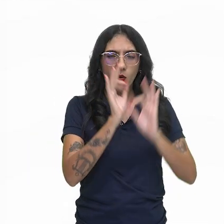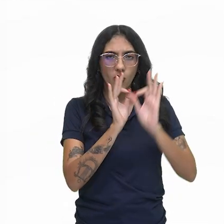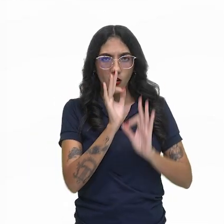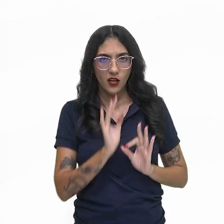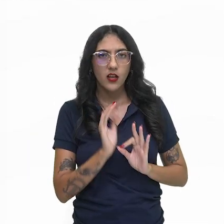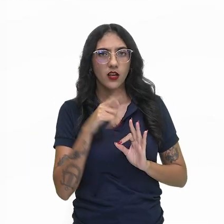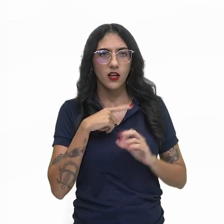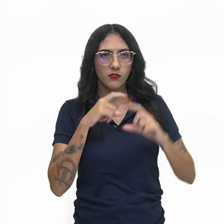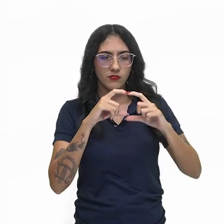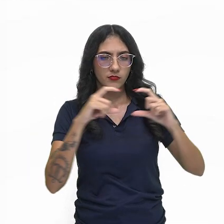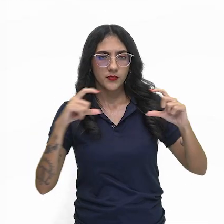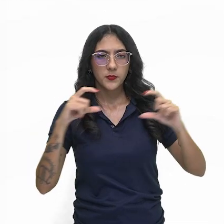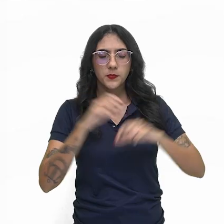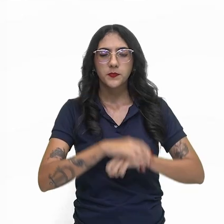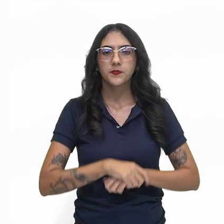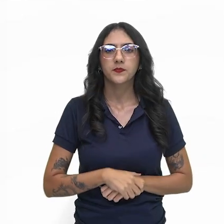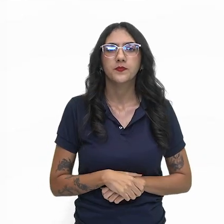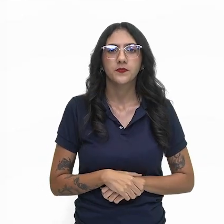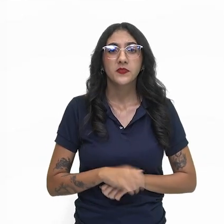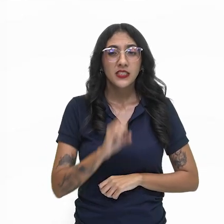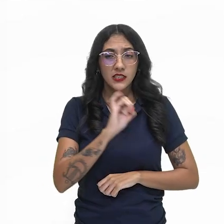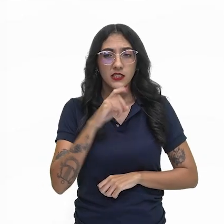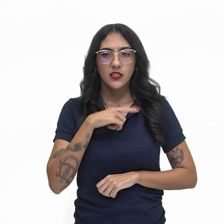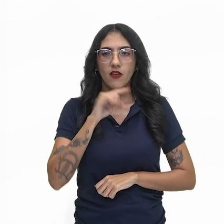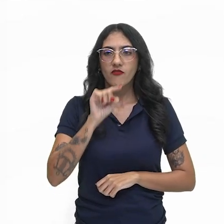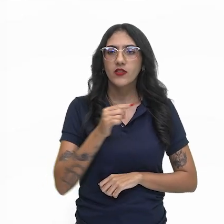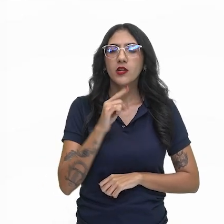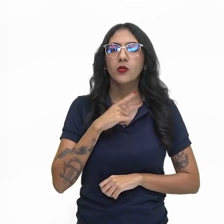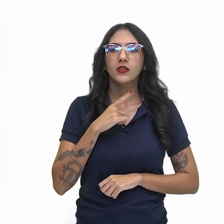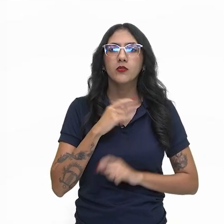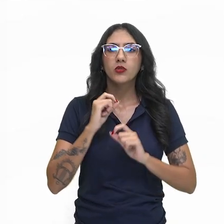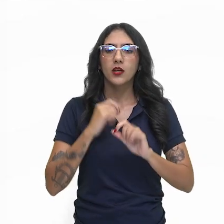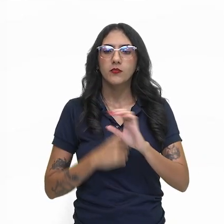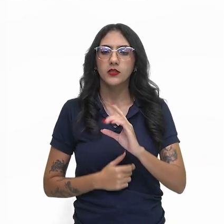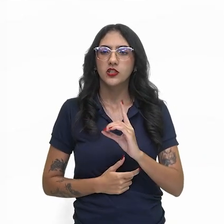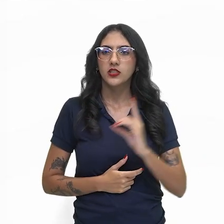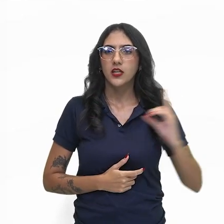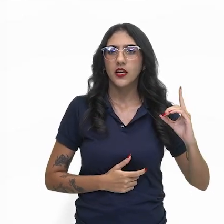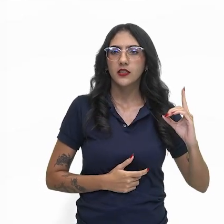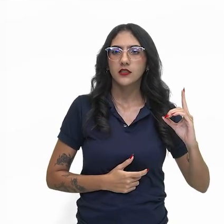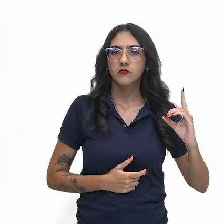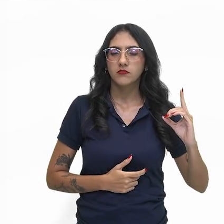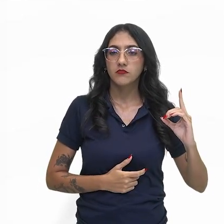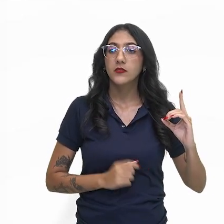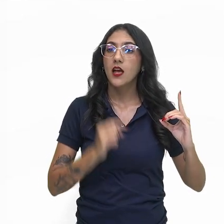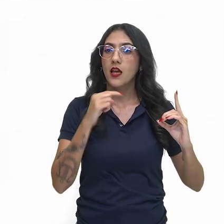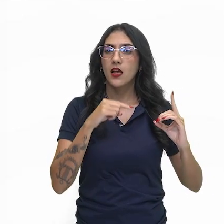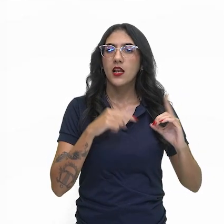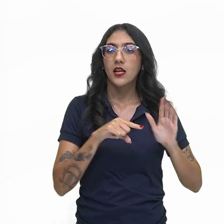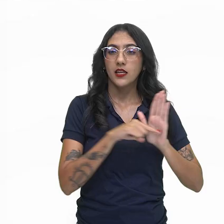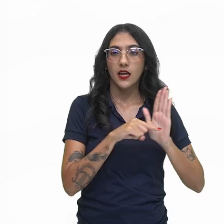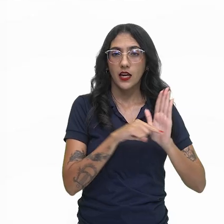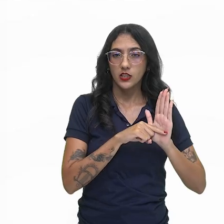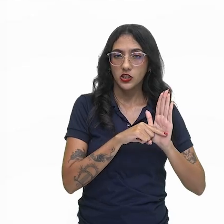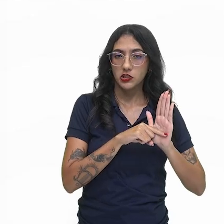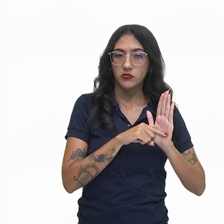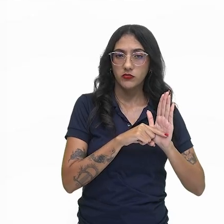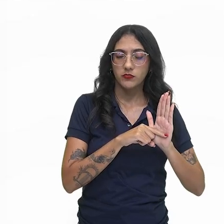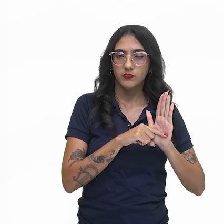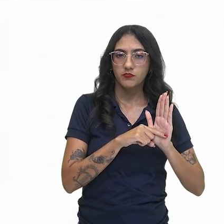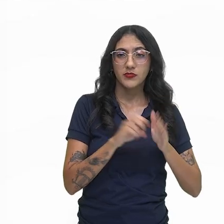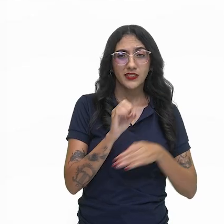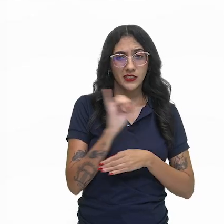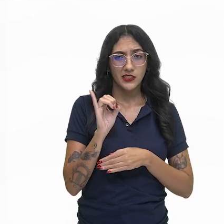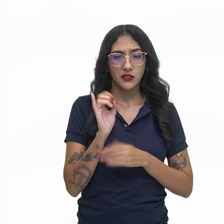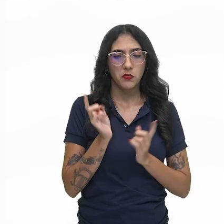na primeira regra. Agora, se a vírgula se desloca para a direita, o expoente será negativo ou diminui.